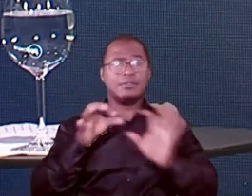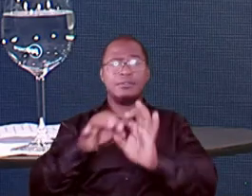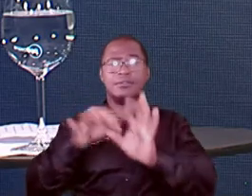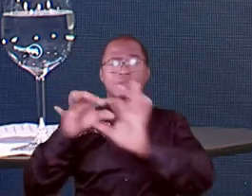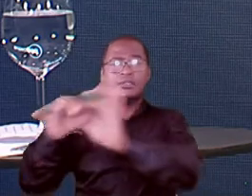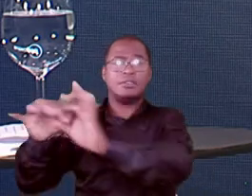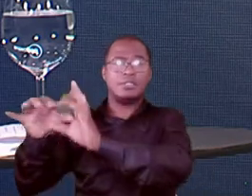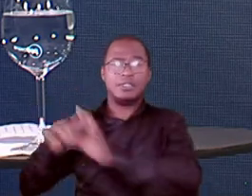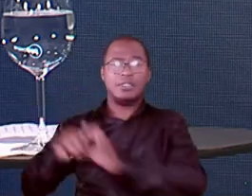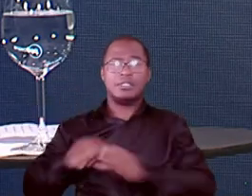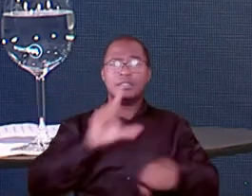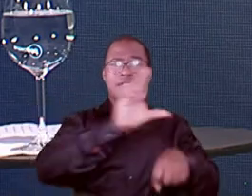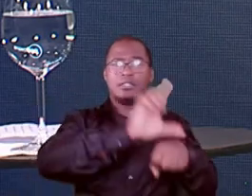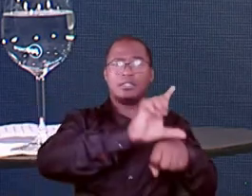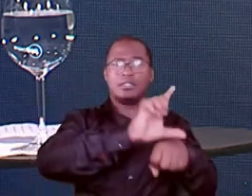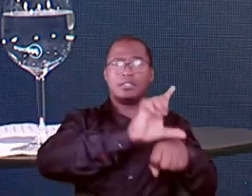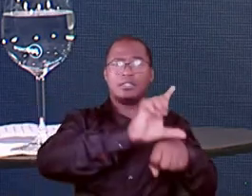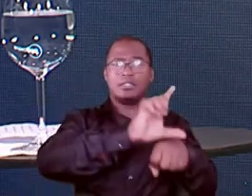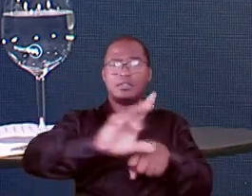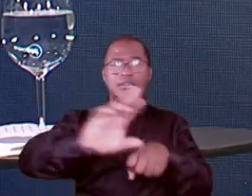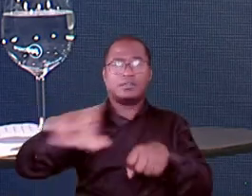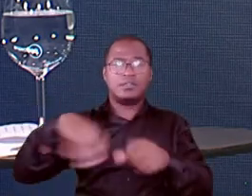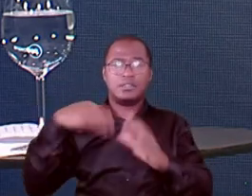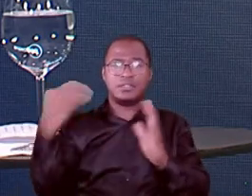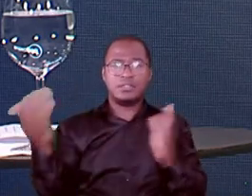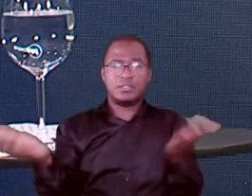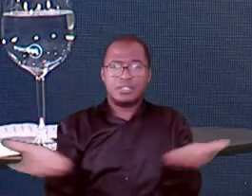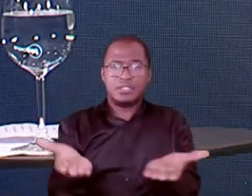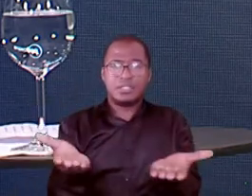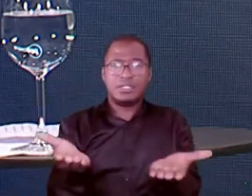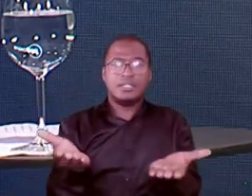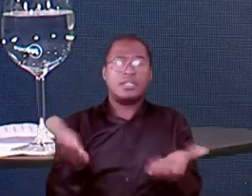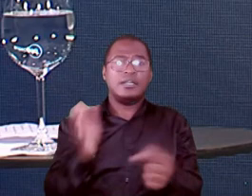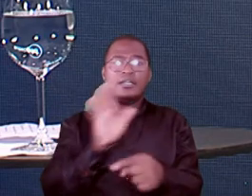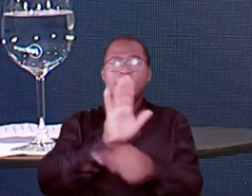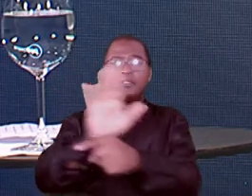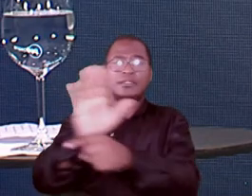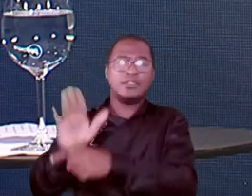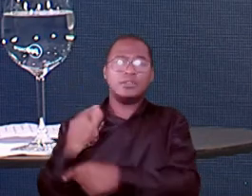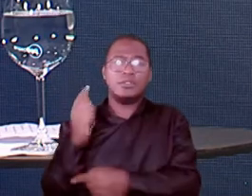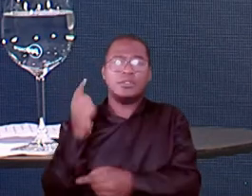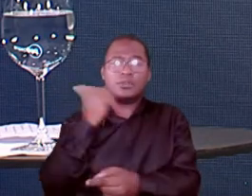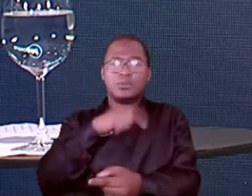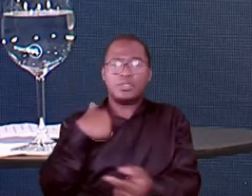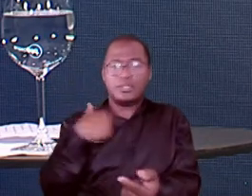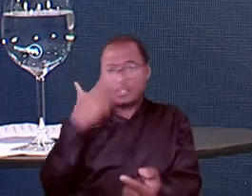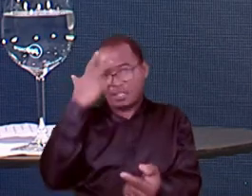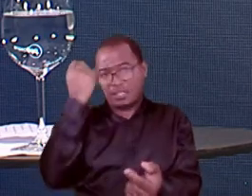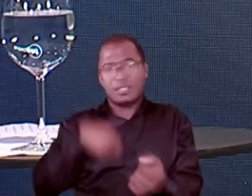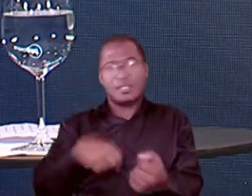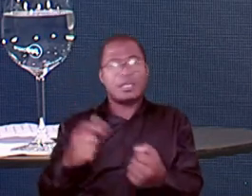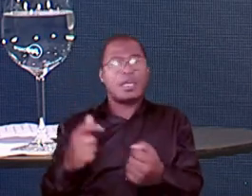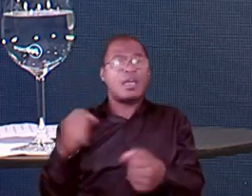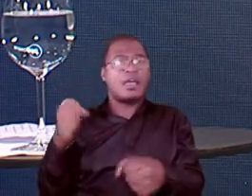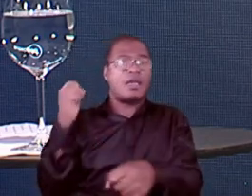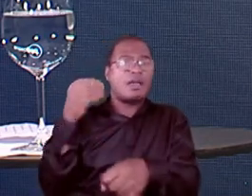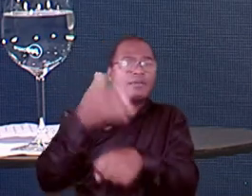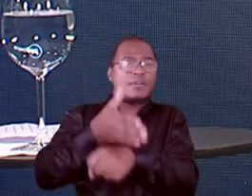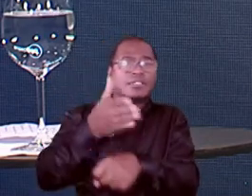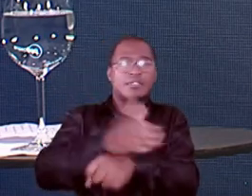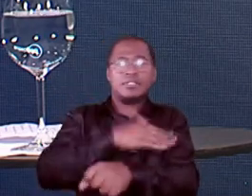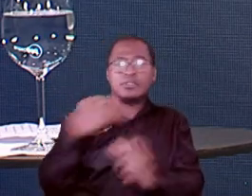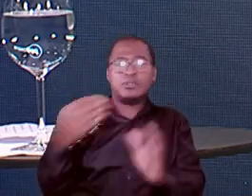consequentemente permite esse acesso com um outro ganho o ganho informacional No que diz respeito à questão de